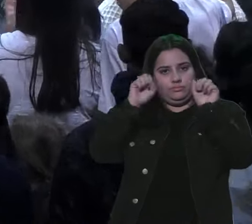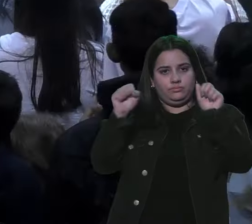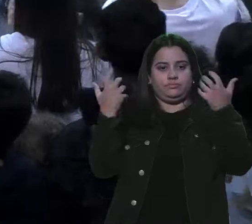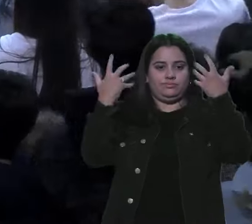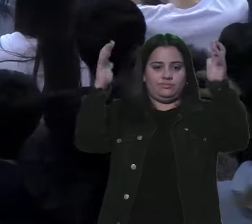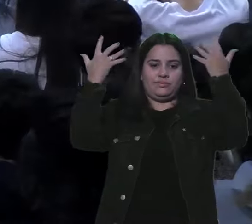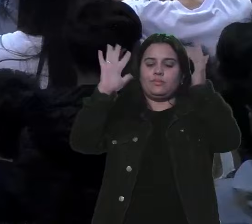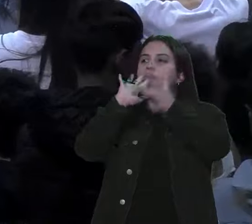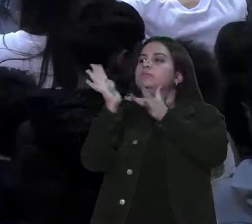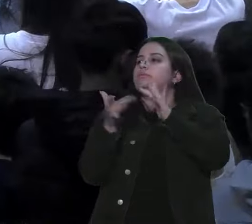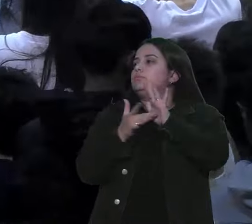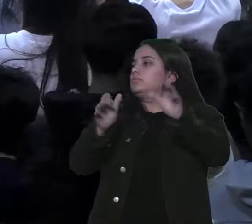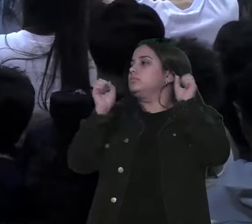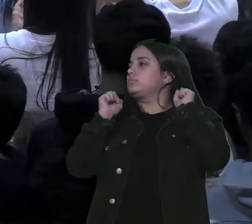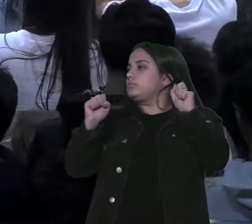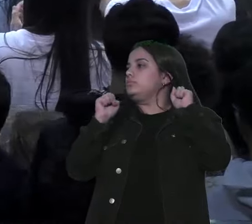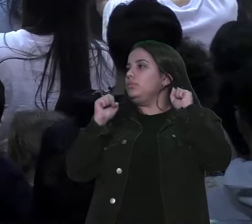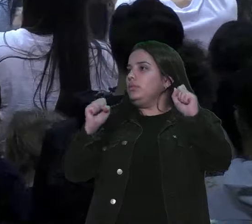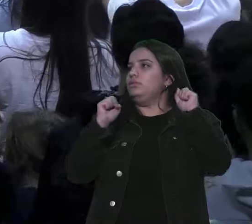aplaudir a Jesus?